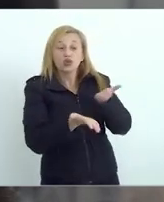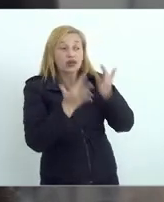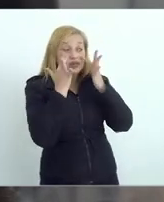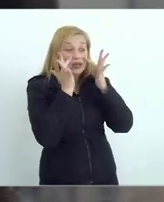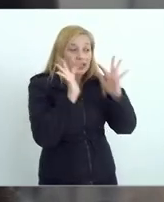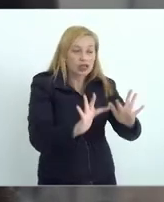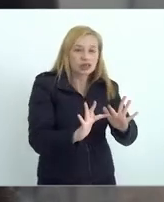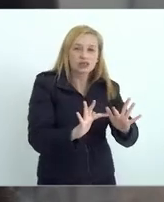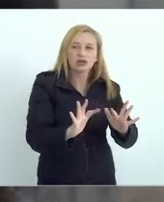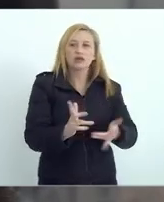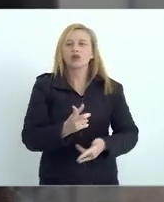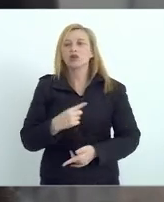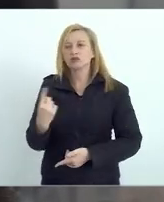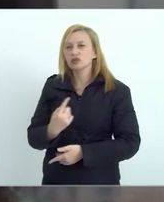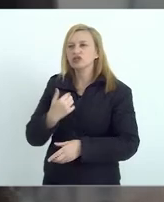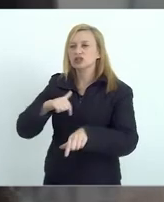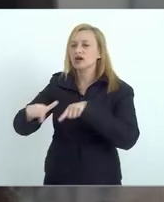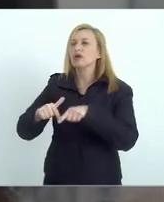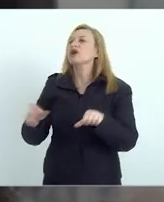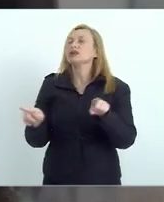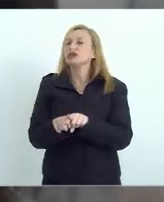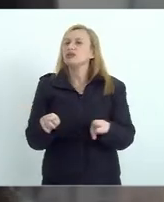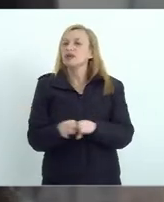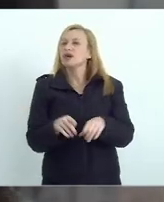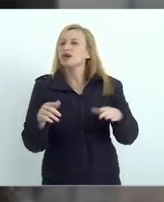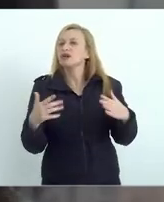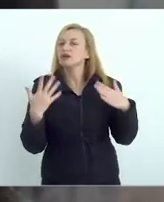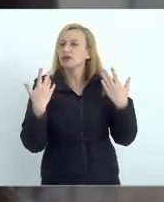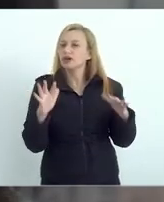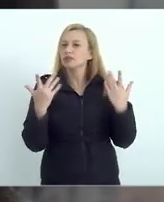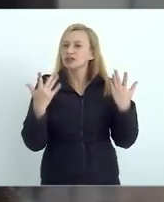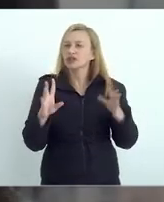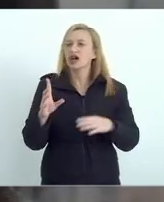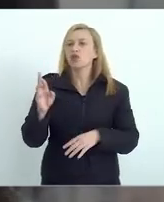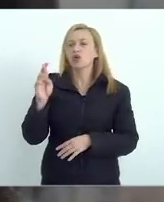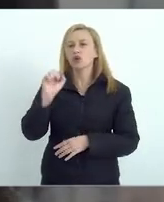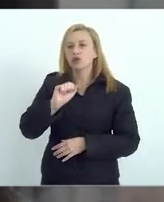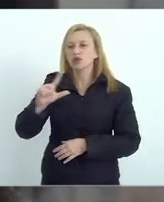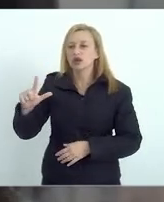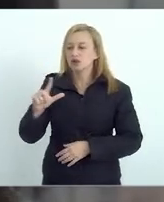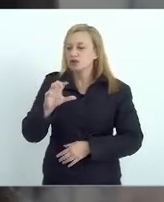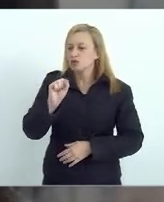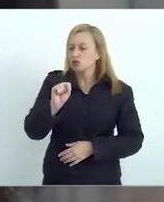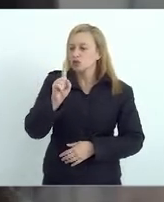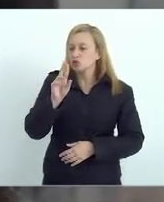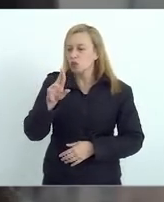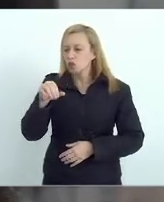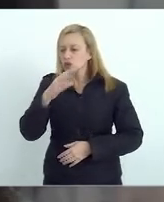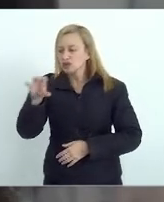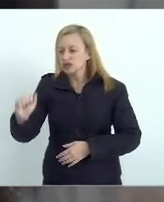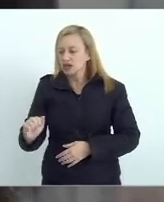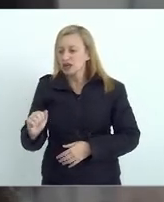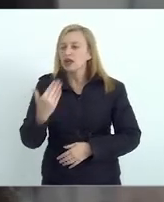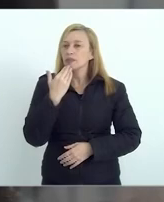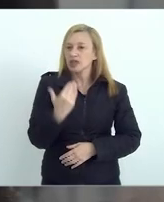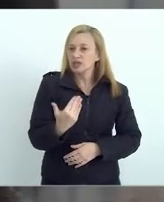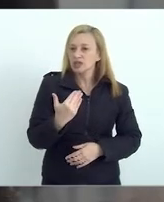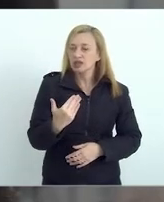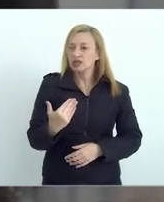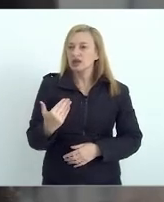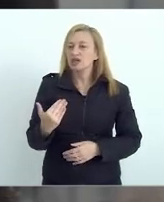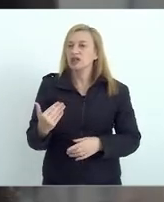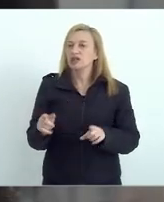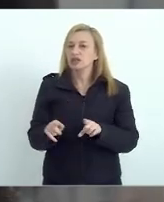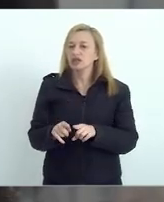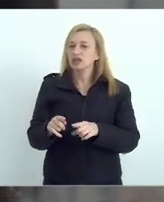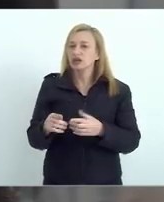dispensada ao nosso mandato quero cumprimentar que o Coronel Souza Neto e pedir a ele que leve os nossos